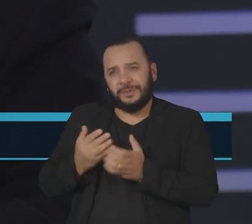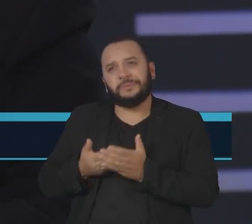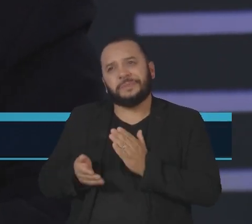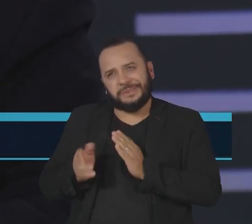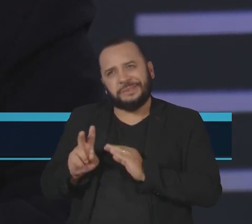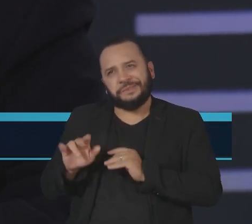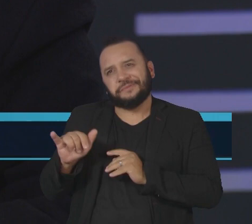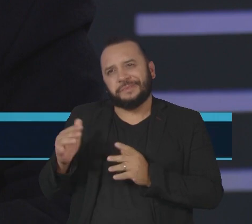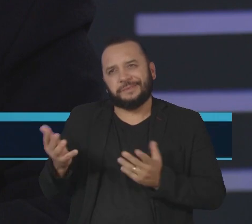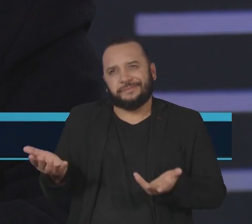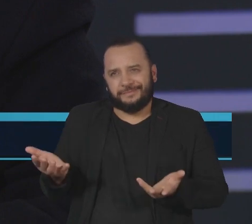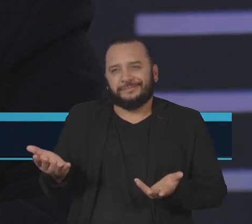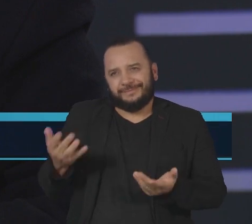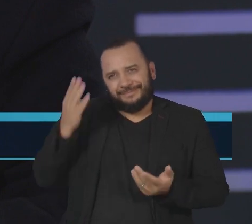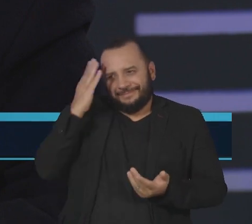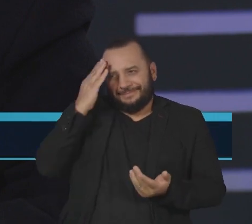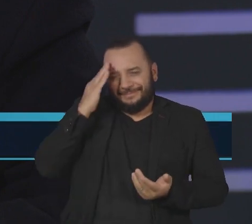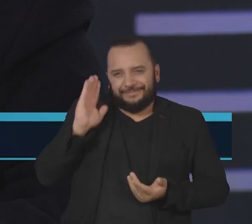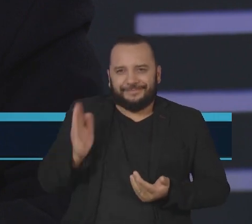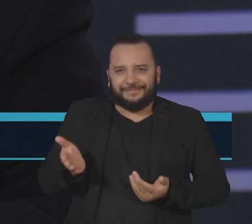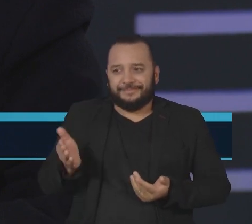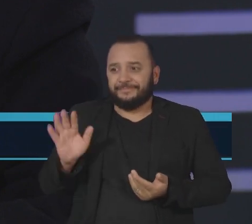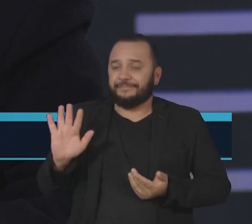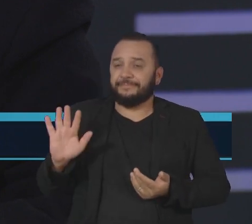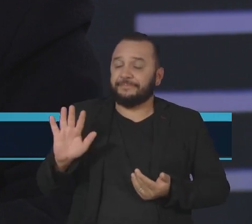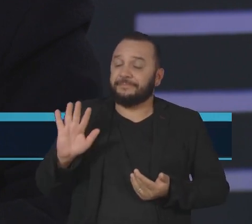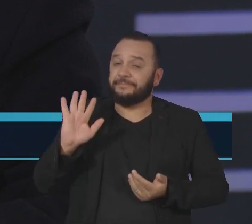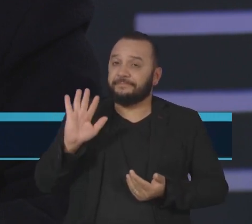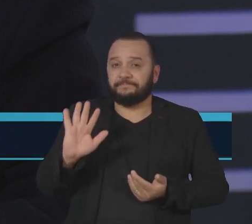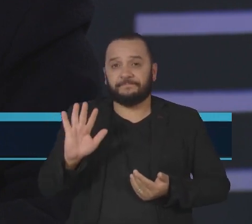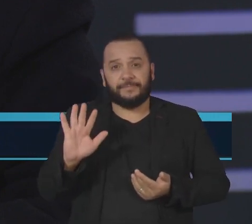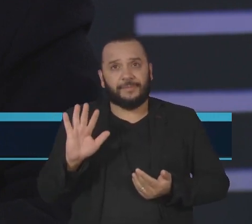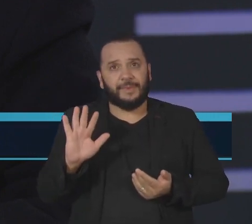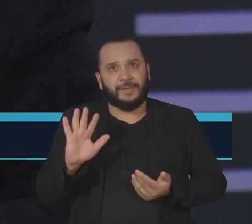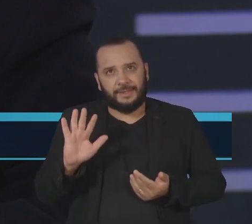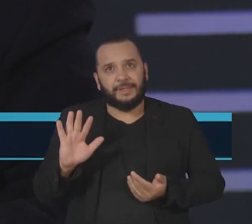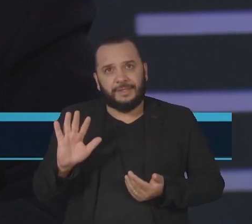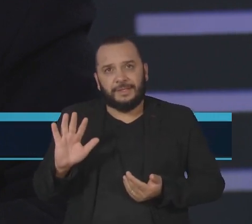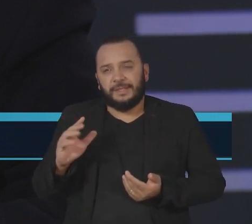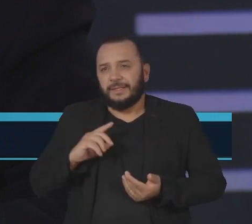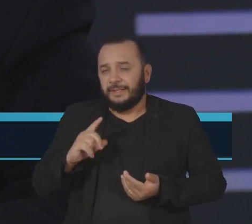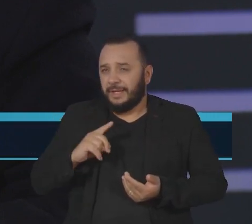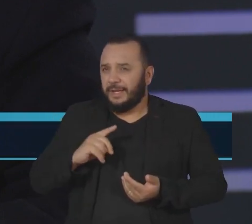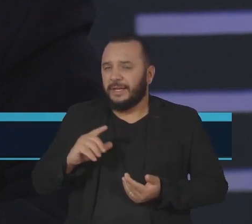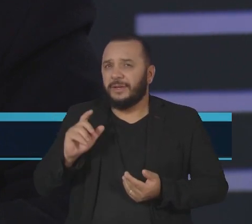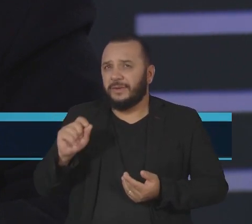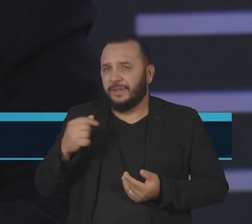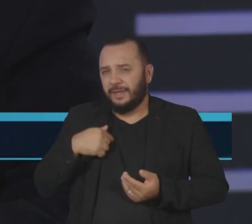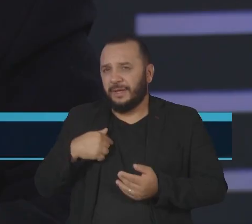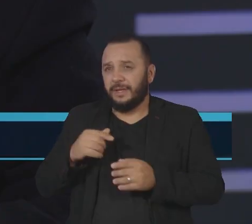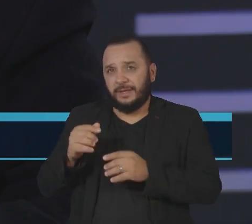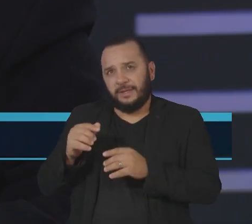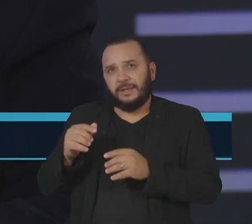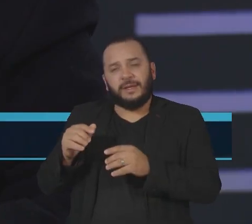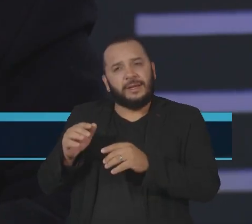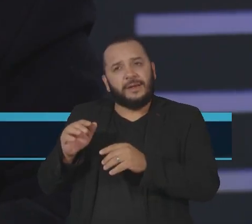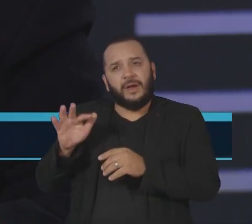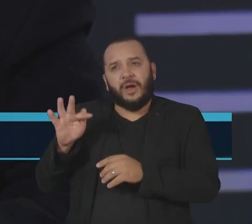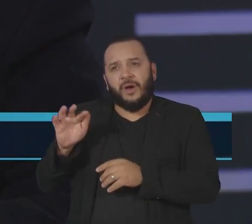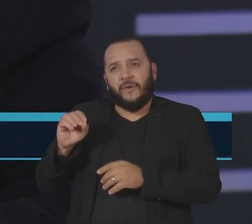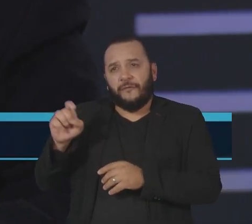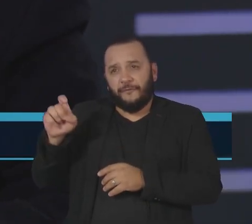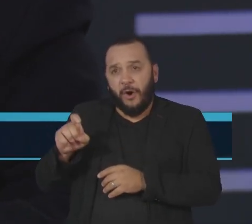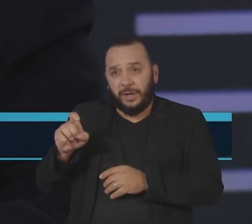Depois, eu acho que tem uma coisa que a gente tem que levar em conta, porque afora a Fox, basicamente, a mídia americana, a grande